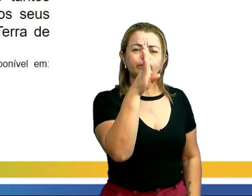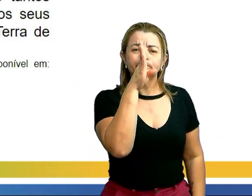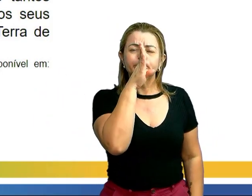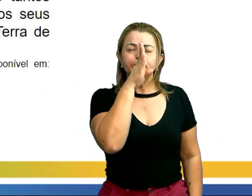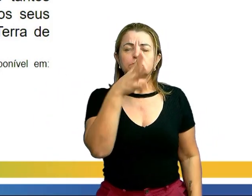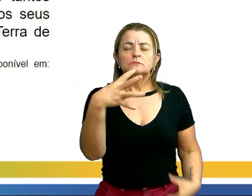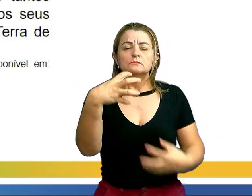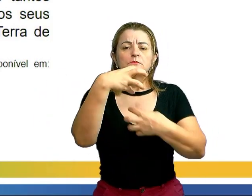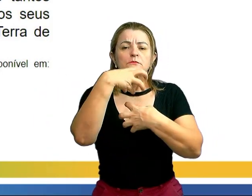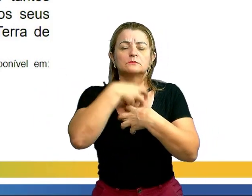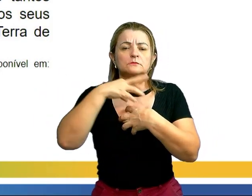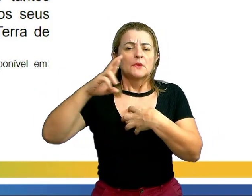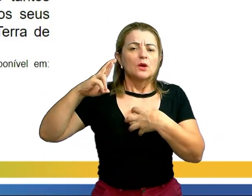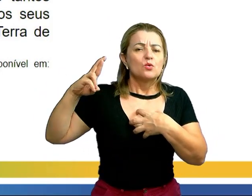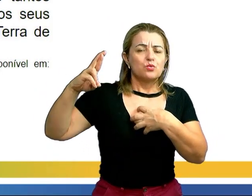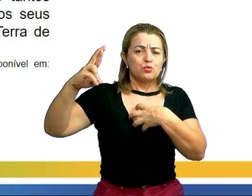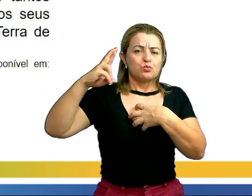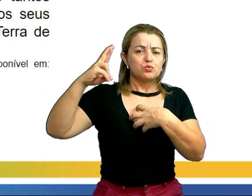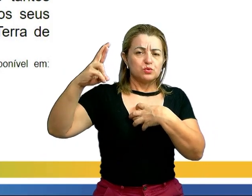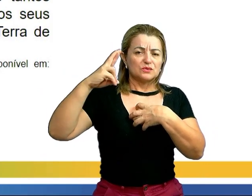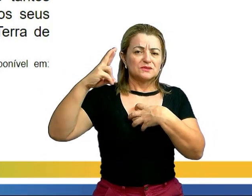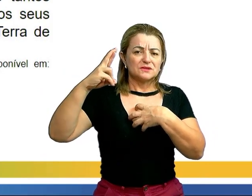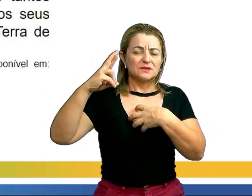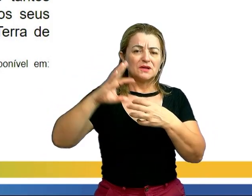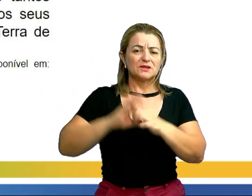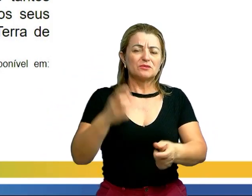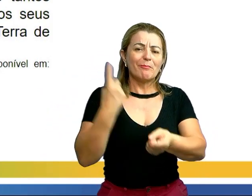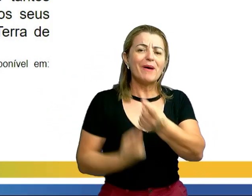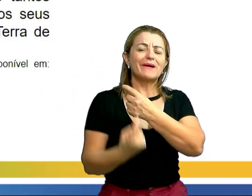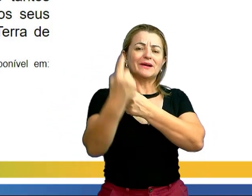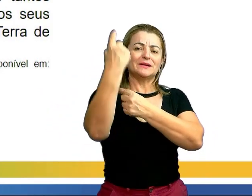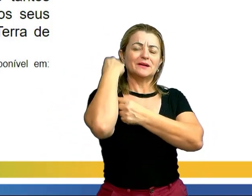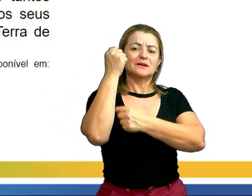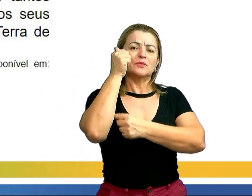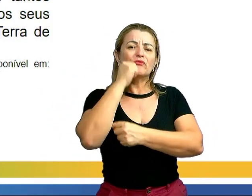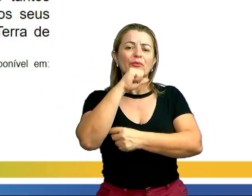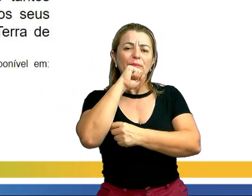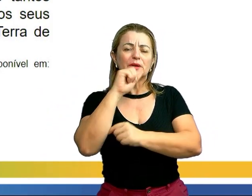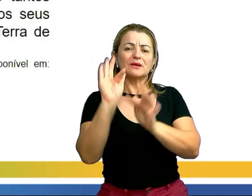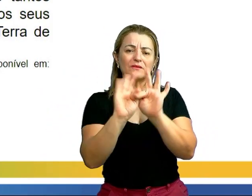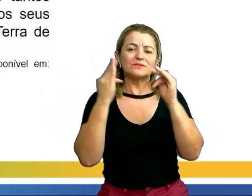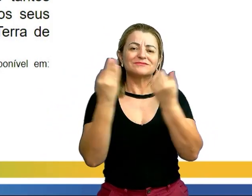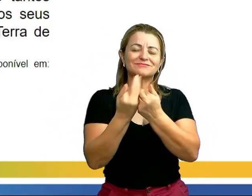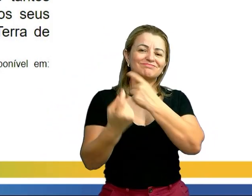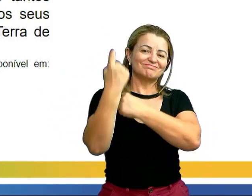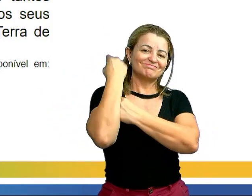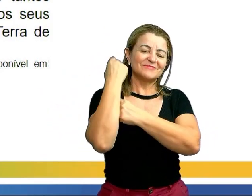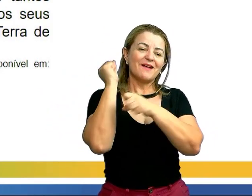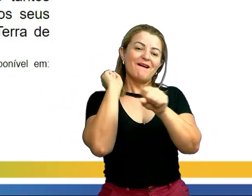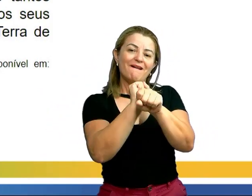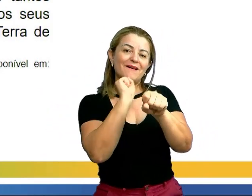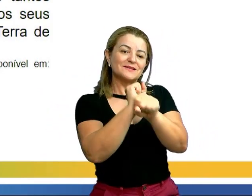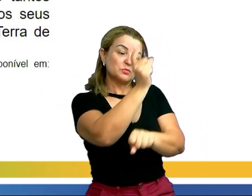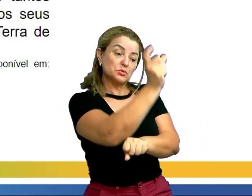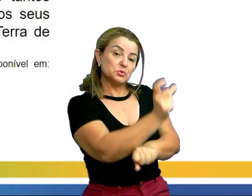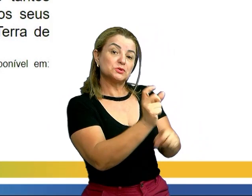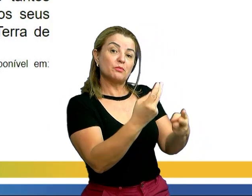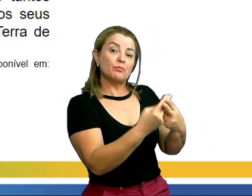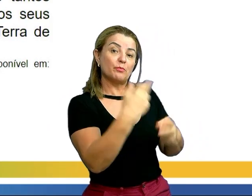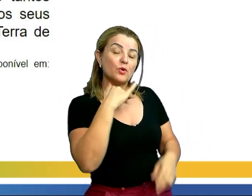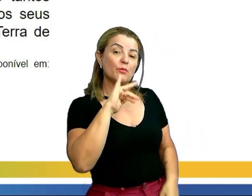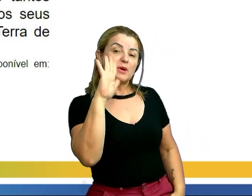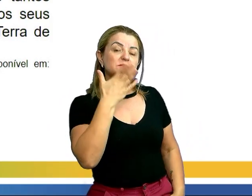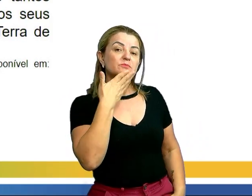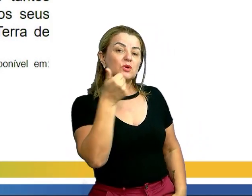esperança, muitas vezes deixando para trás suas mulheres e filhos e aguardando as suas promessas de melhores